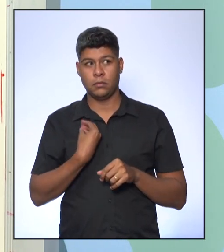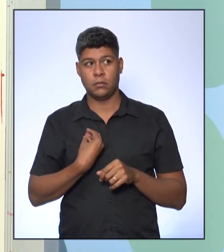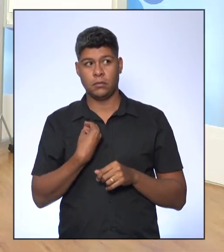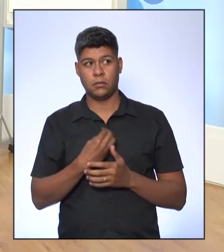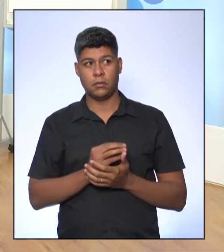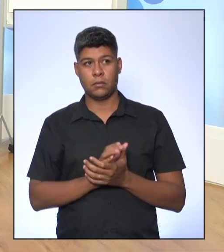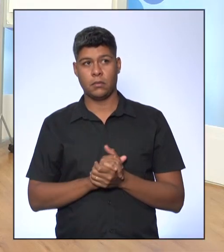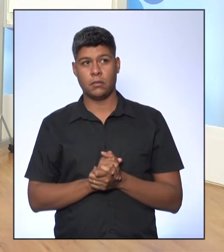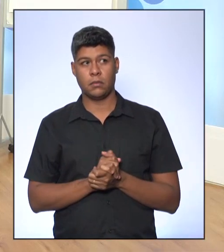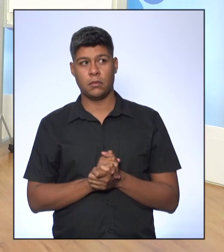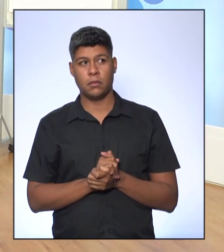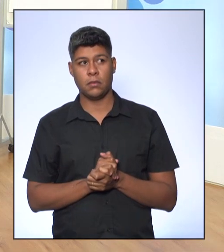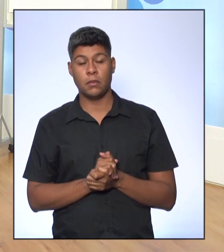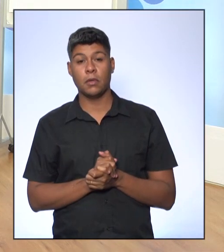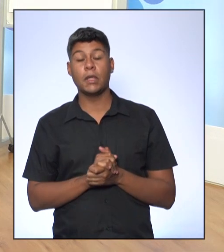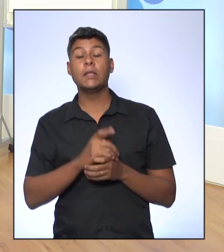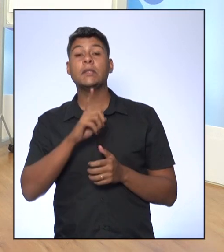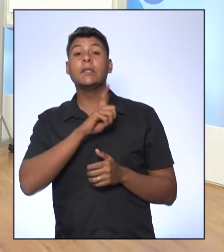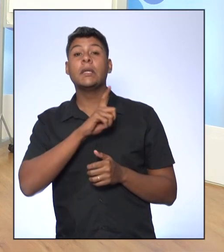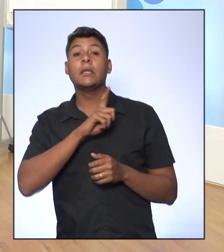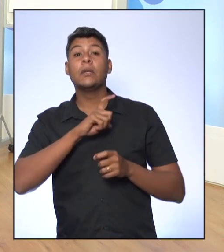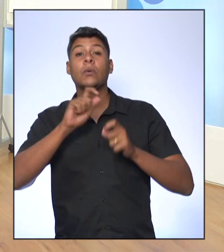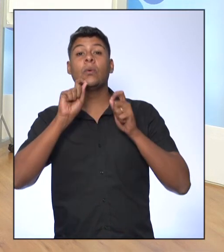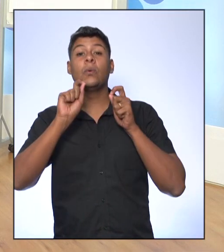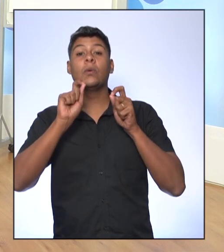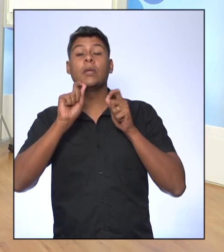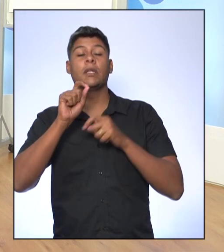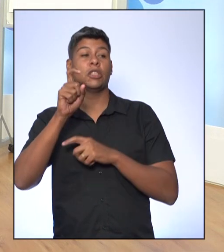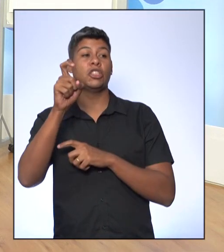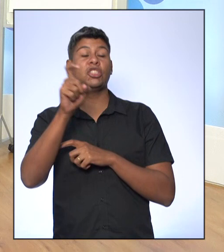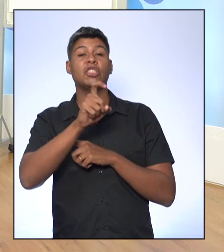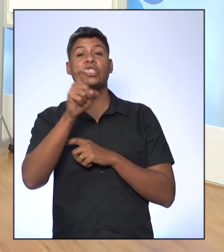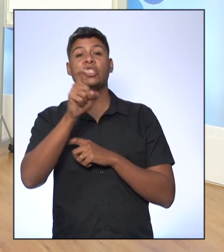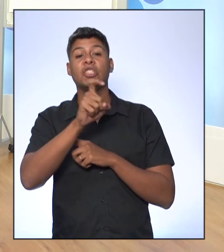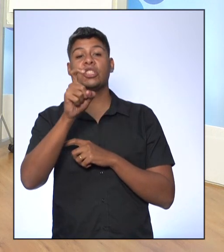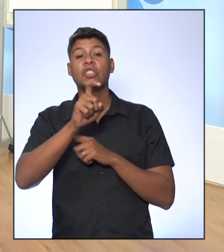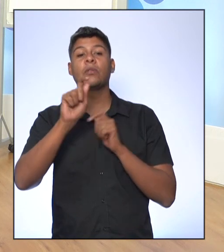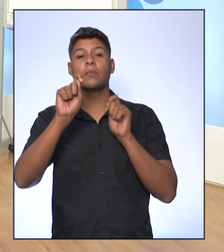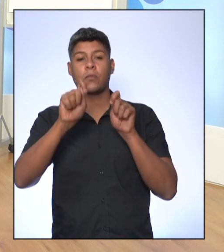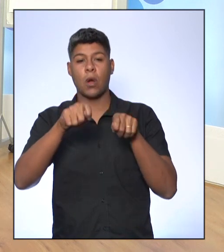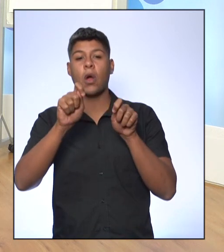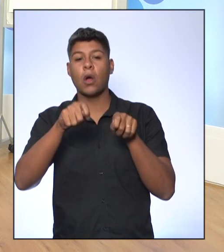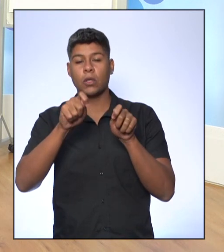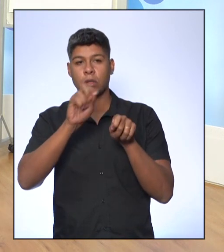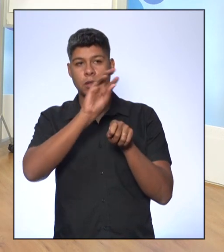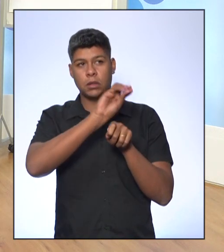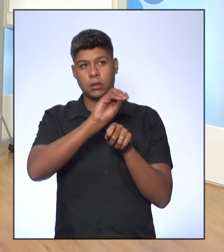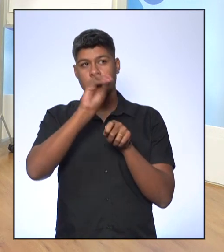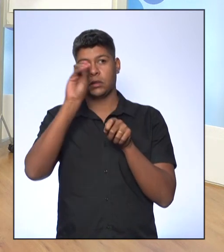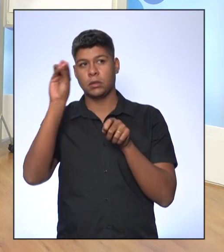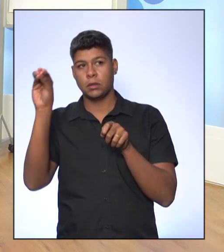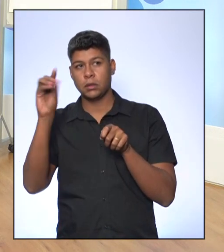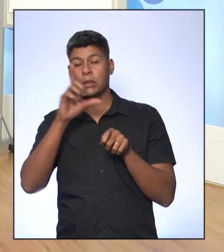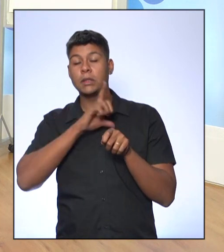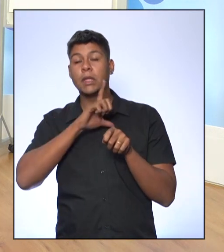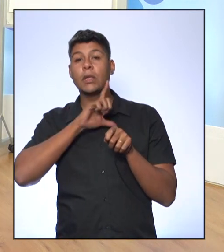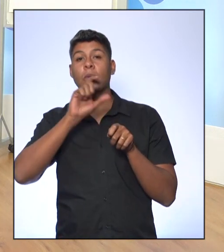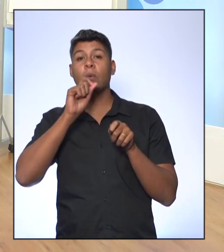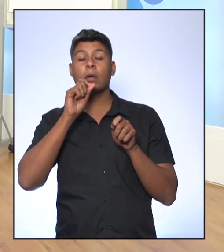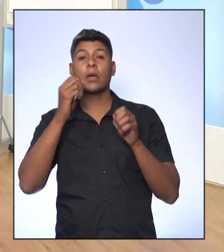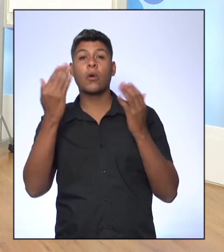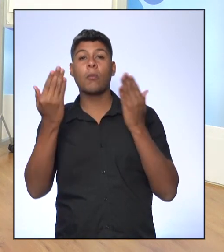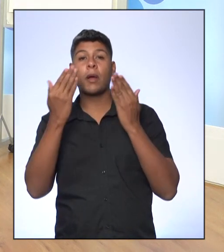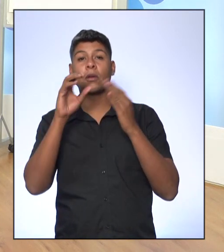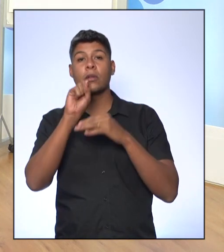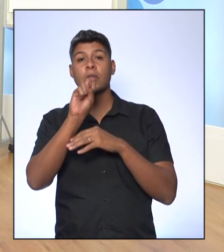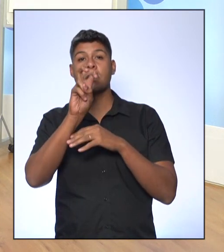aí... O que eu não- vou ter? O X? É. O X pode colocar o X aí. E aí, o que eu vou ter comparado ao 85?